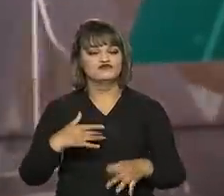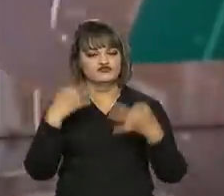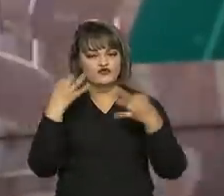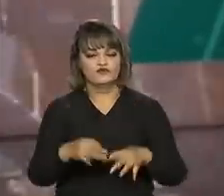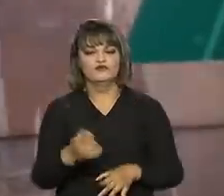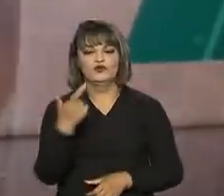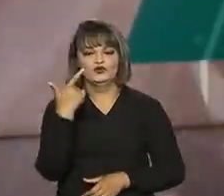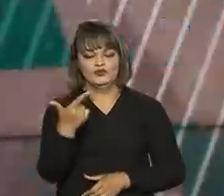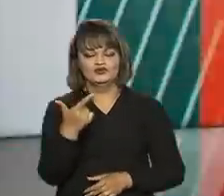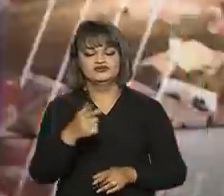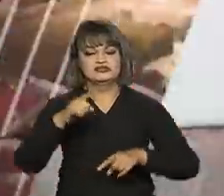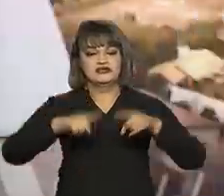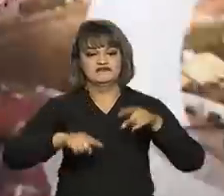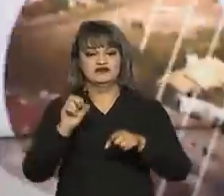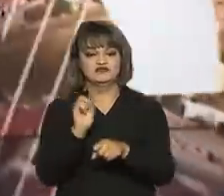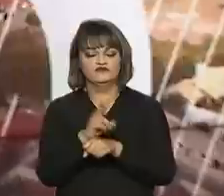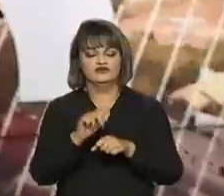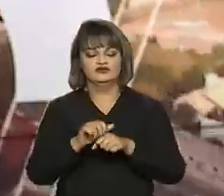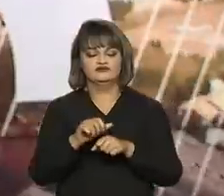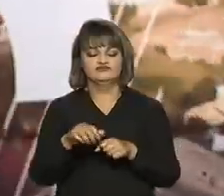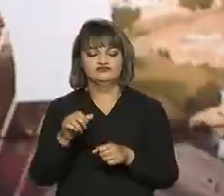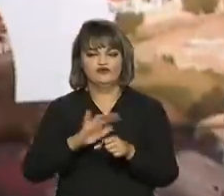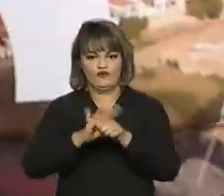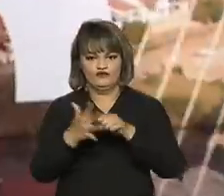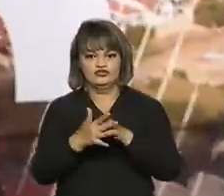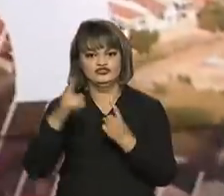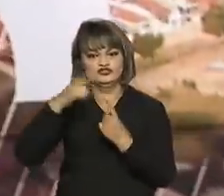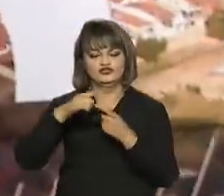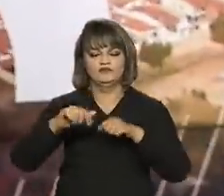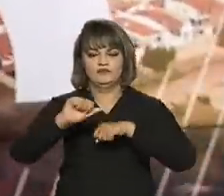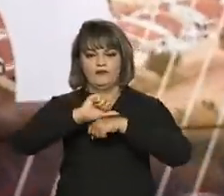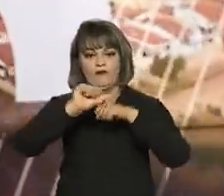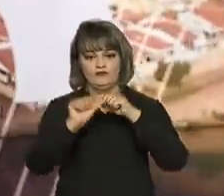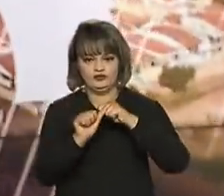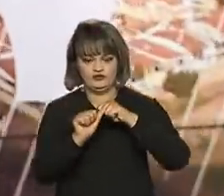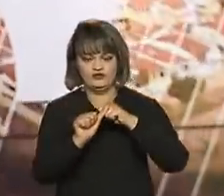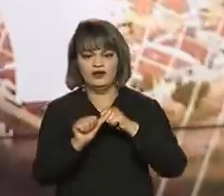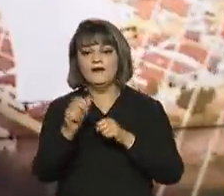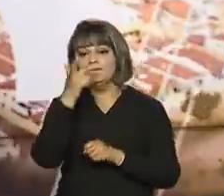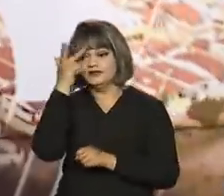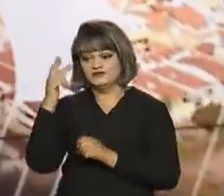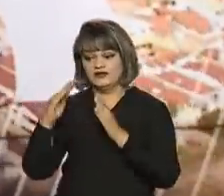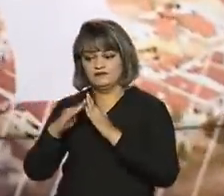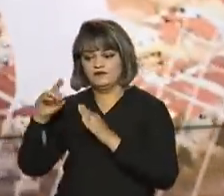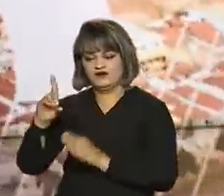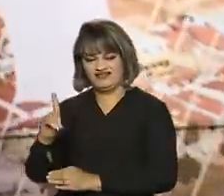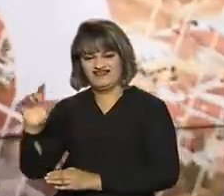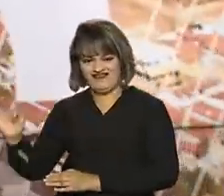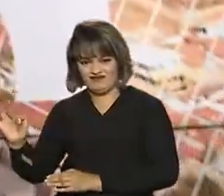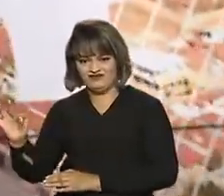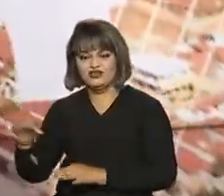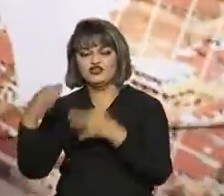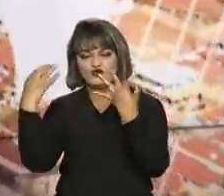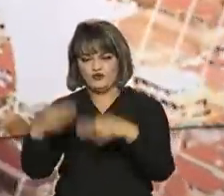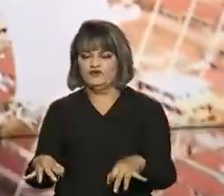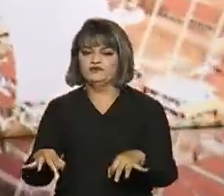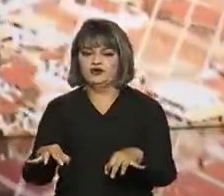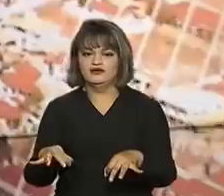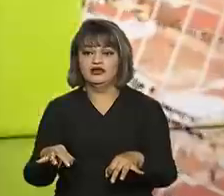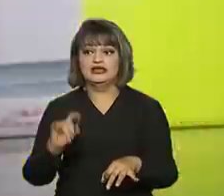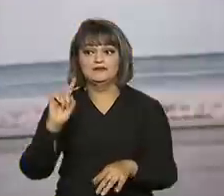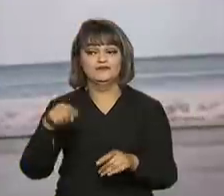mais dois casos da variante o micro no país são duas pessoas que moram no distrito federal e que testaram